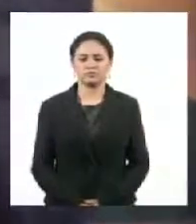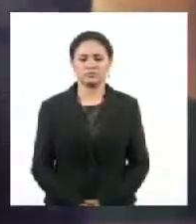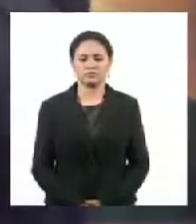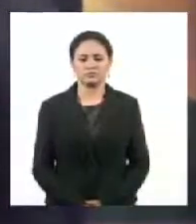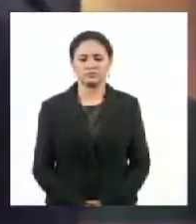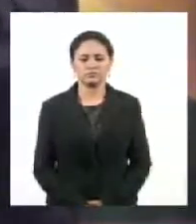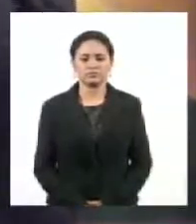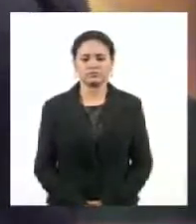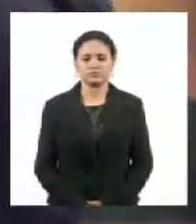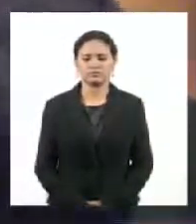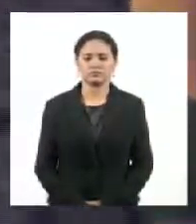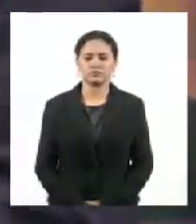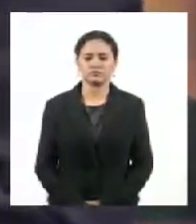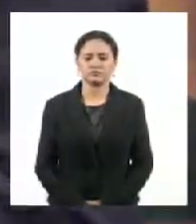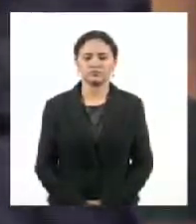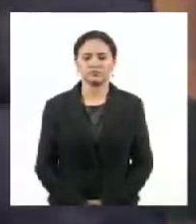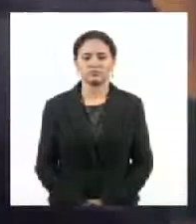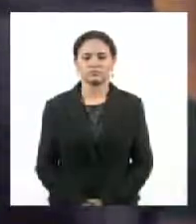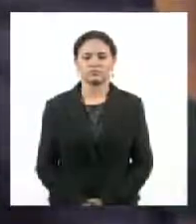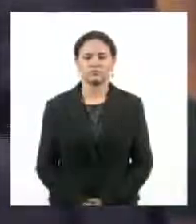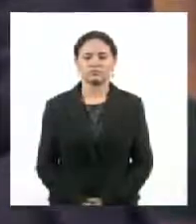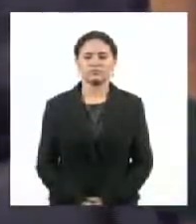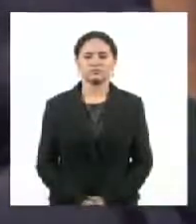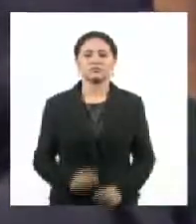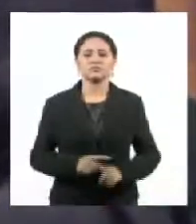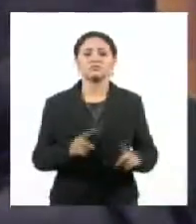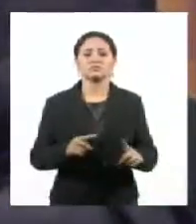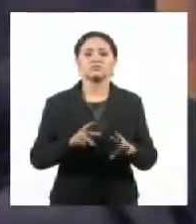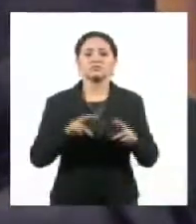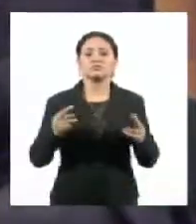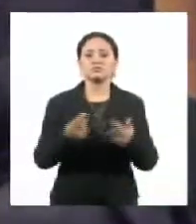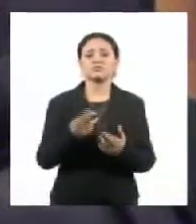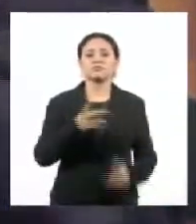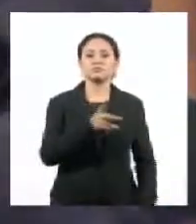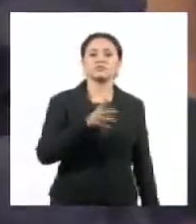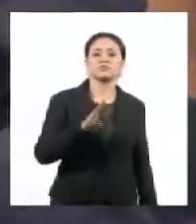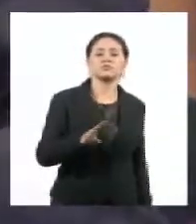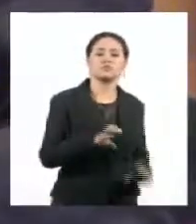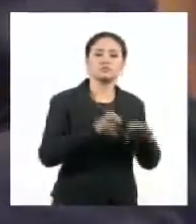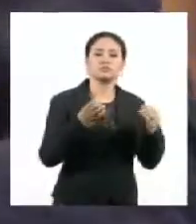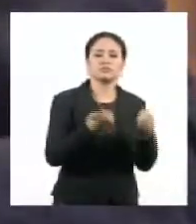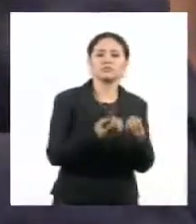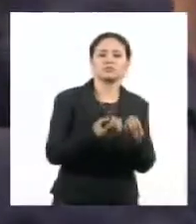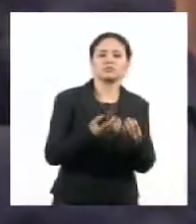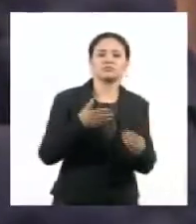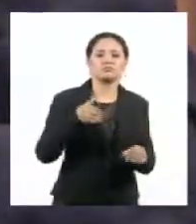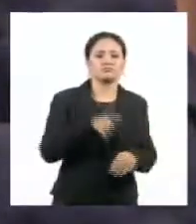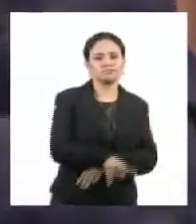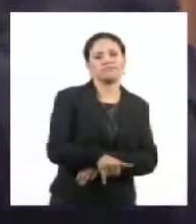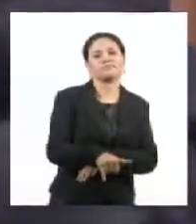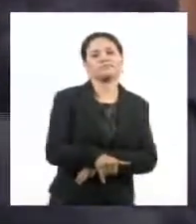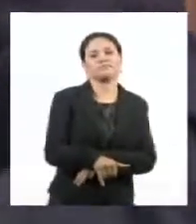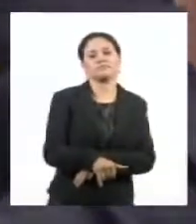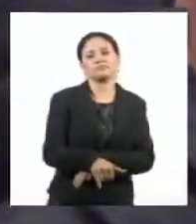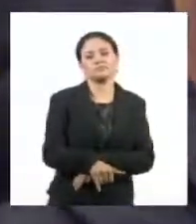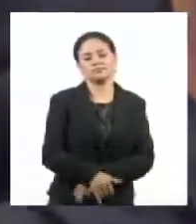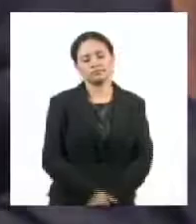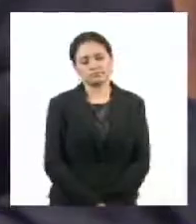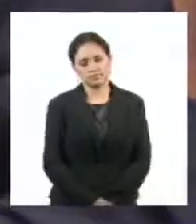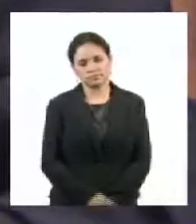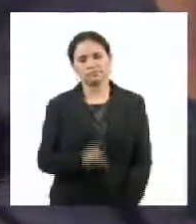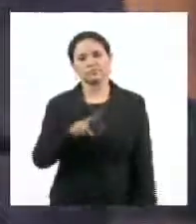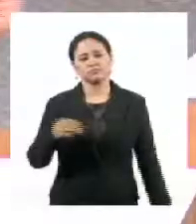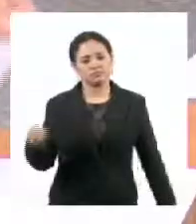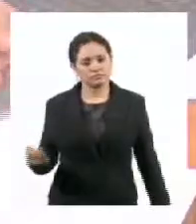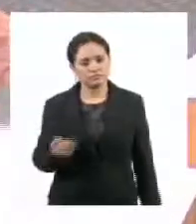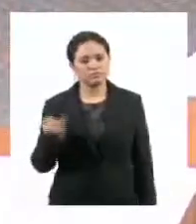Todo e qualquer tipo de atividade. E uma audiência pública com a comunidade não se faz presente. De suma importância